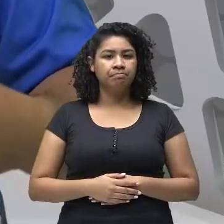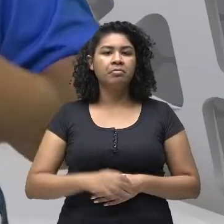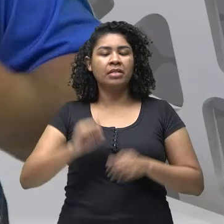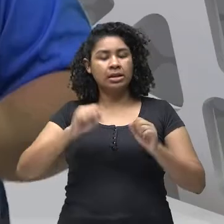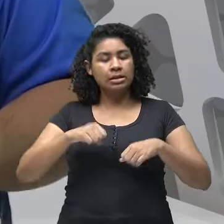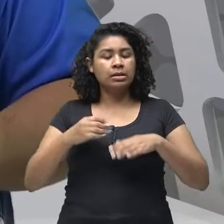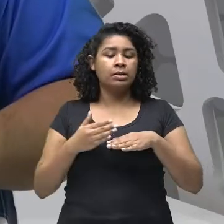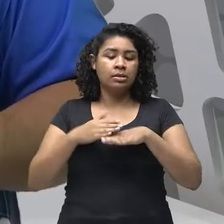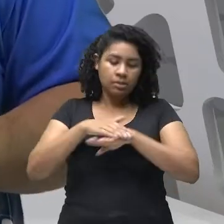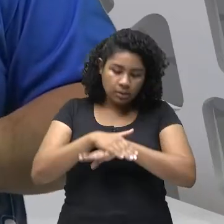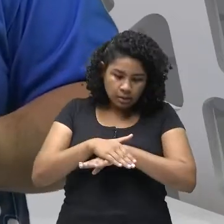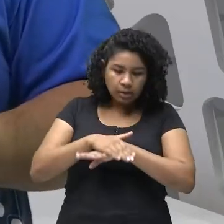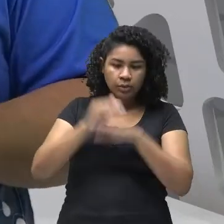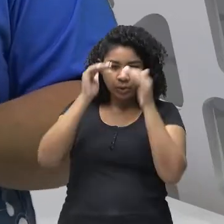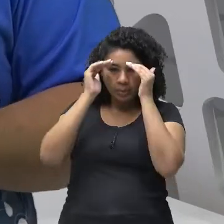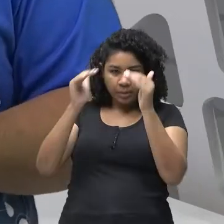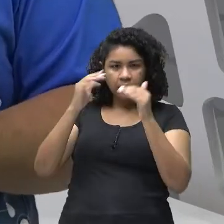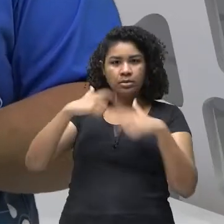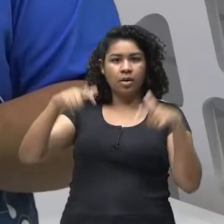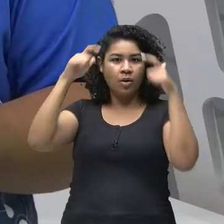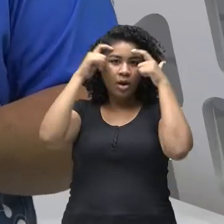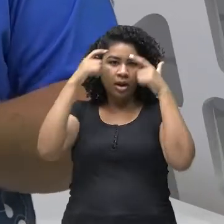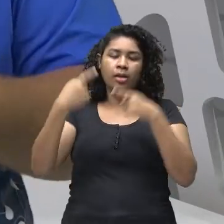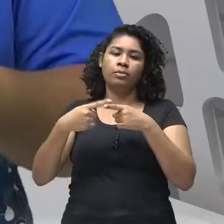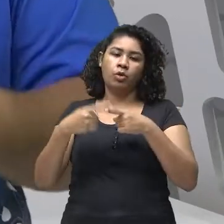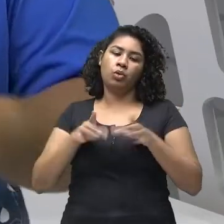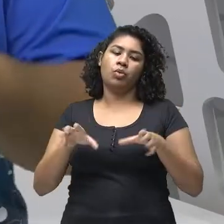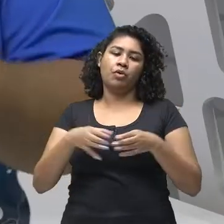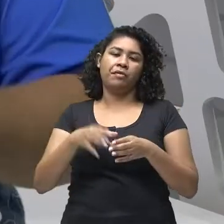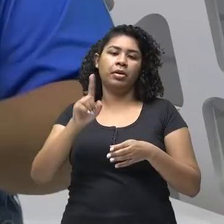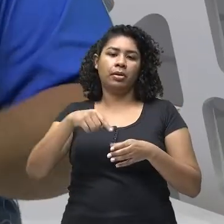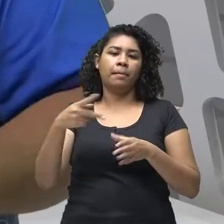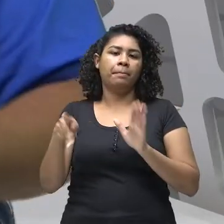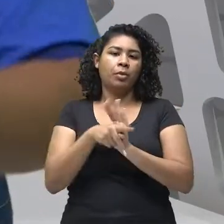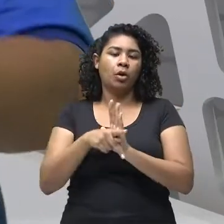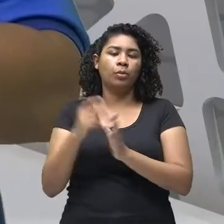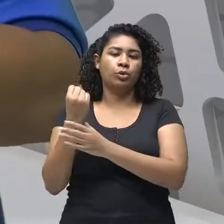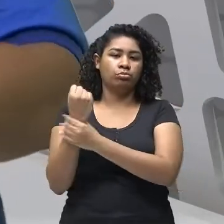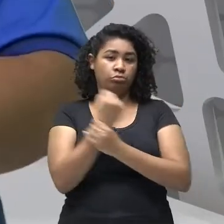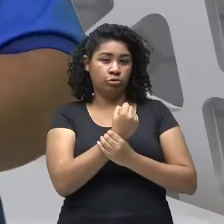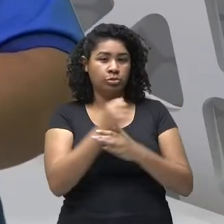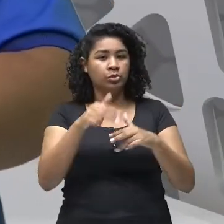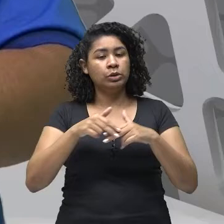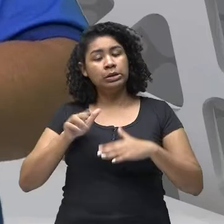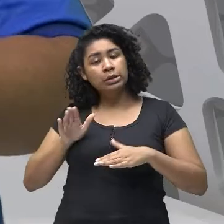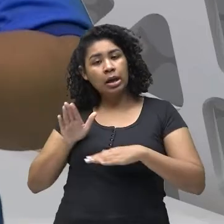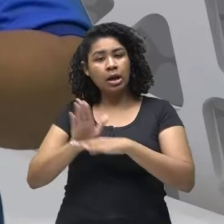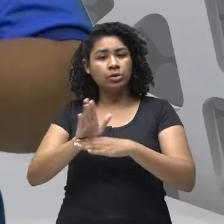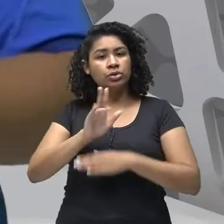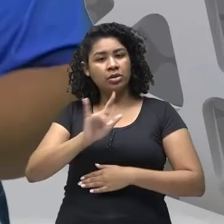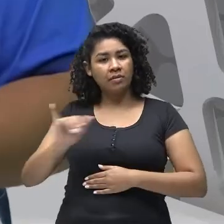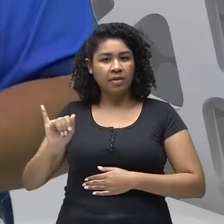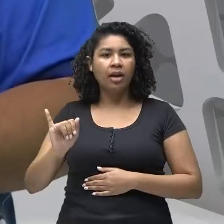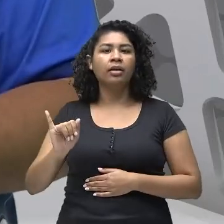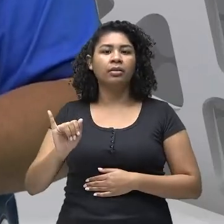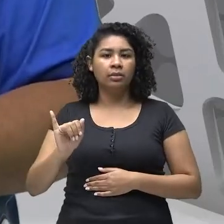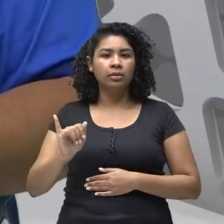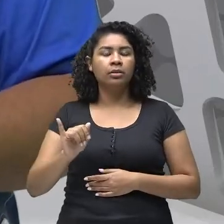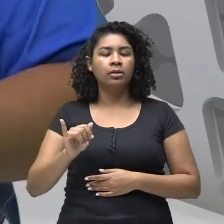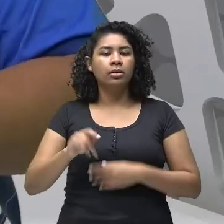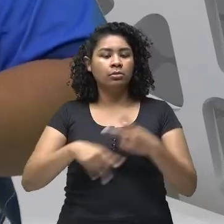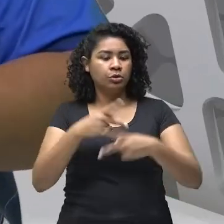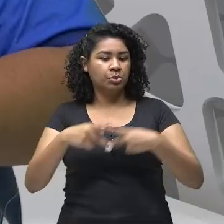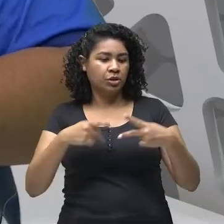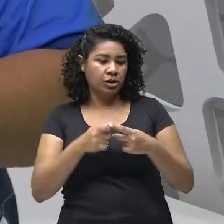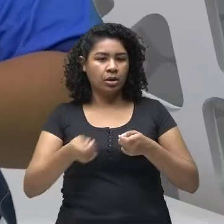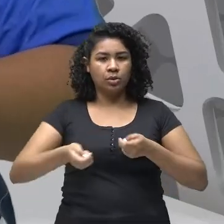rei, afinal de contas é um regime absolutista e que vai ampará-lo, vai ajudá-lo a administrar os territórios,